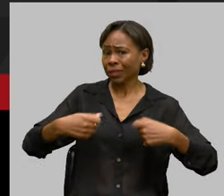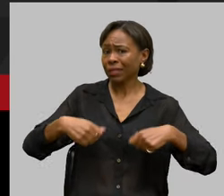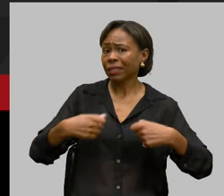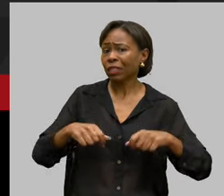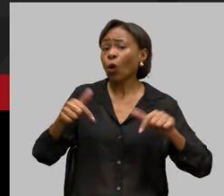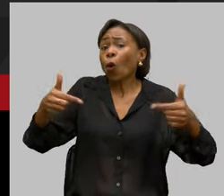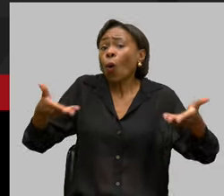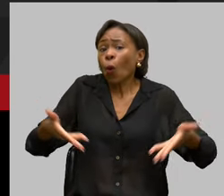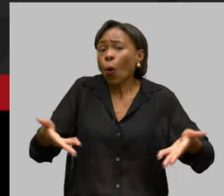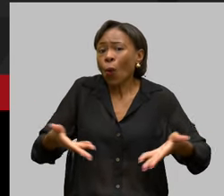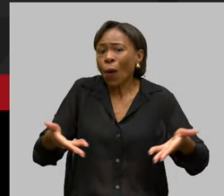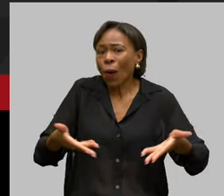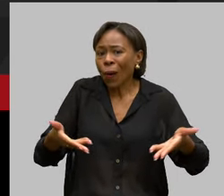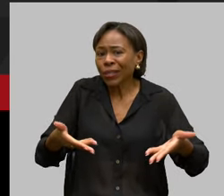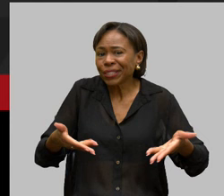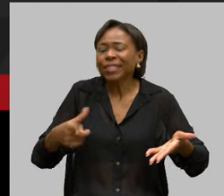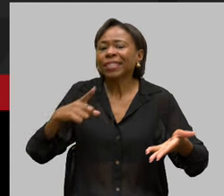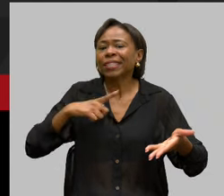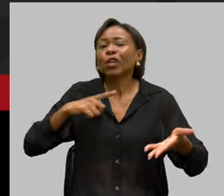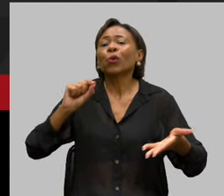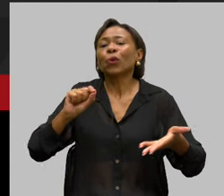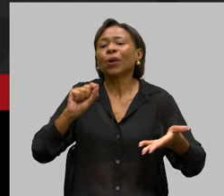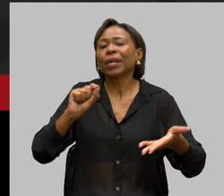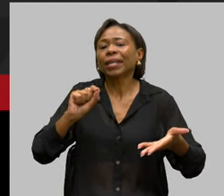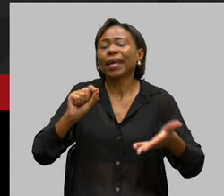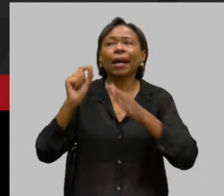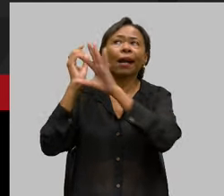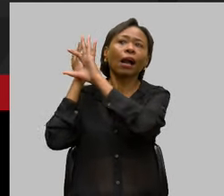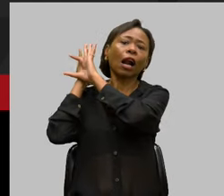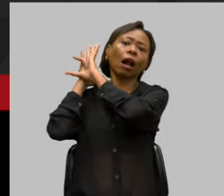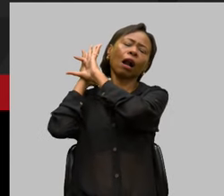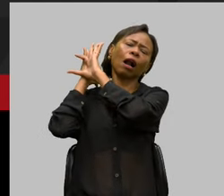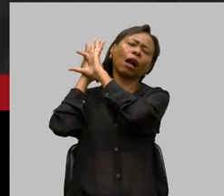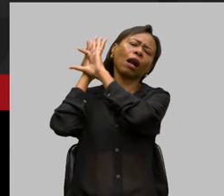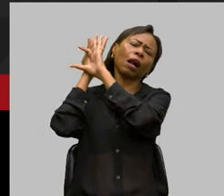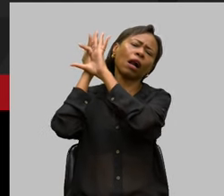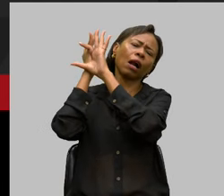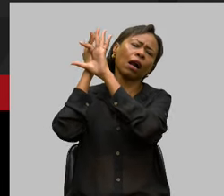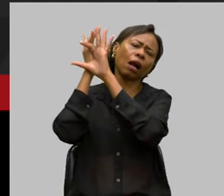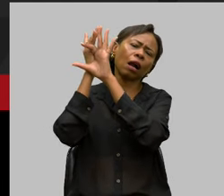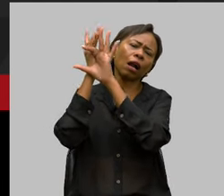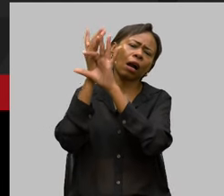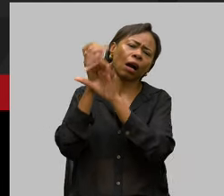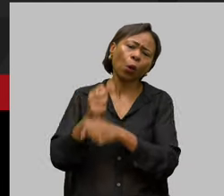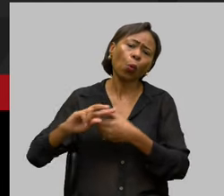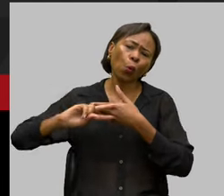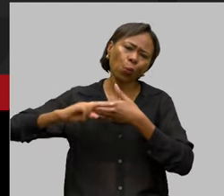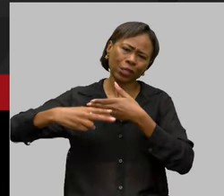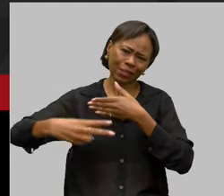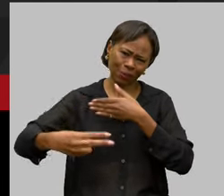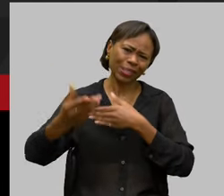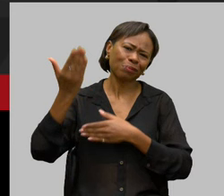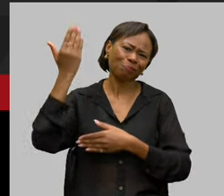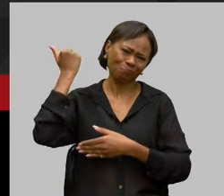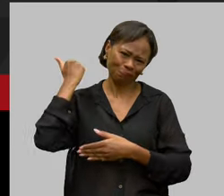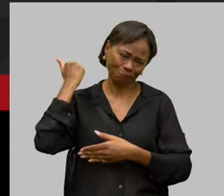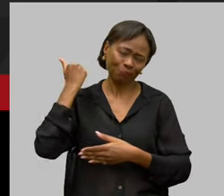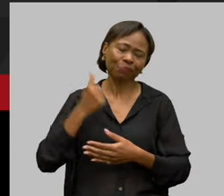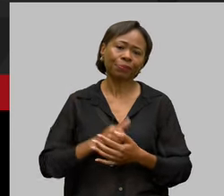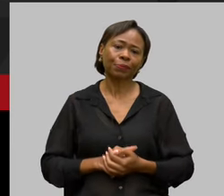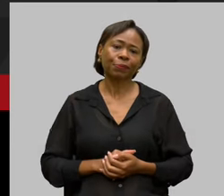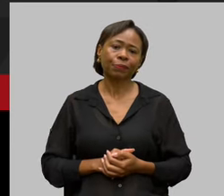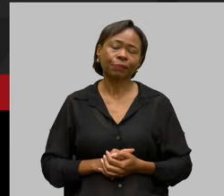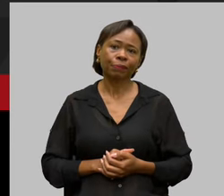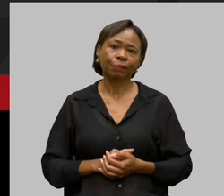prática uma herança do passado das medidas que foram ocorrendo ao longo do tempo e vamos começar Então por uma fase pré-constituição